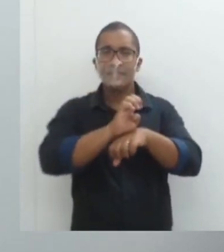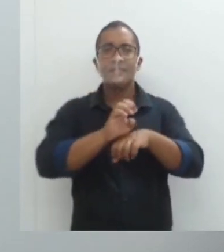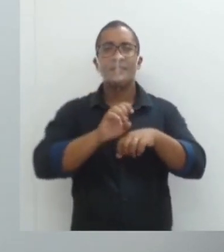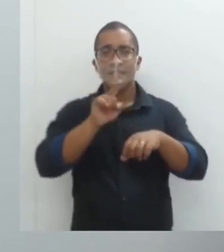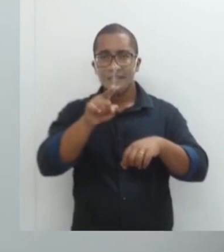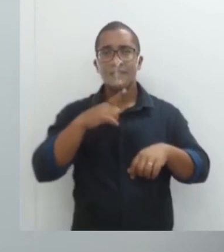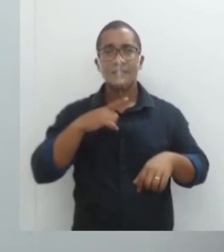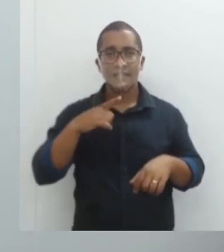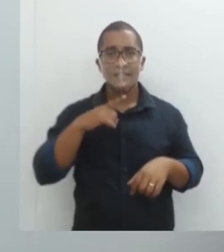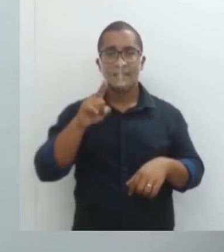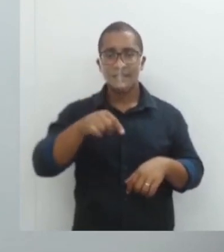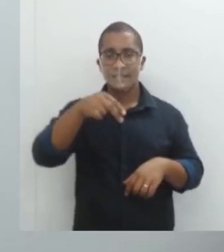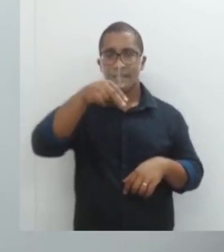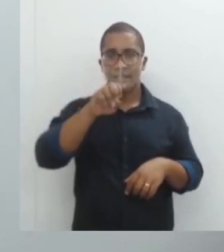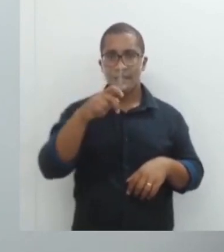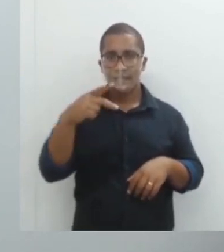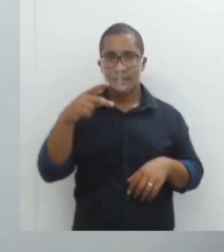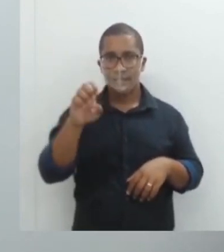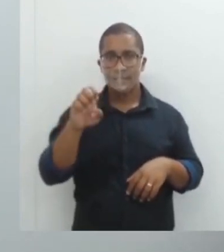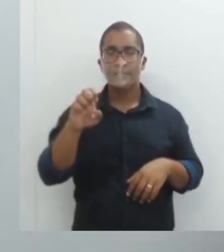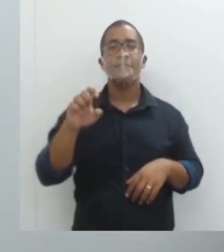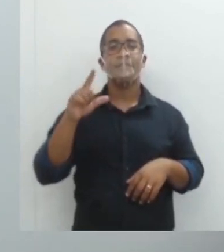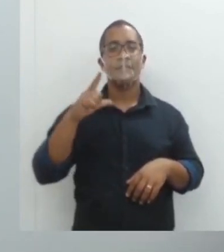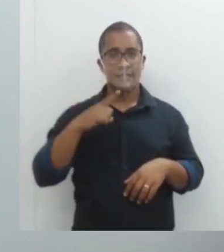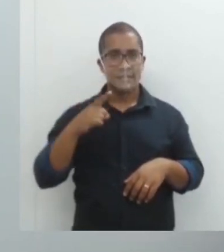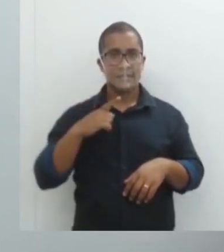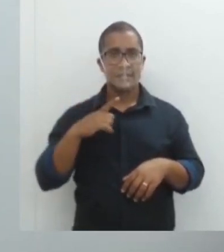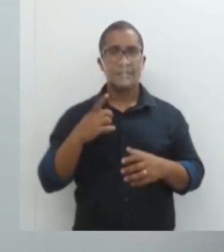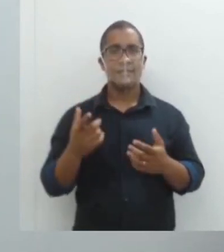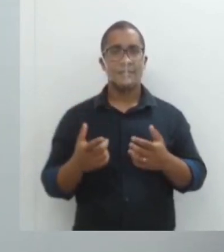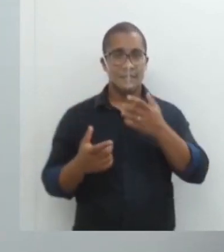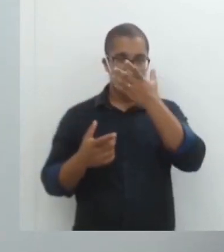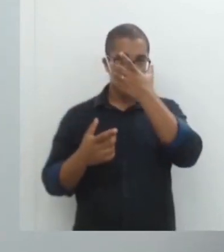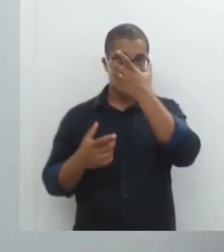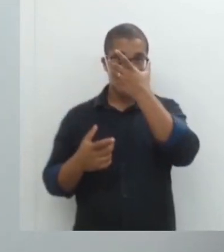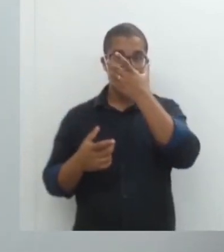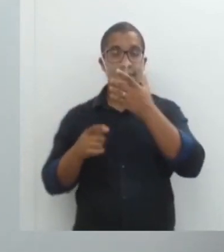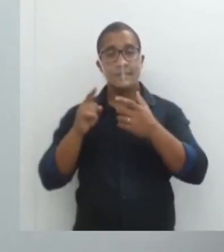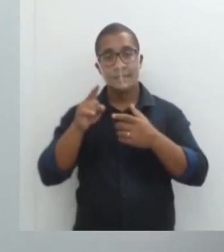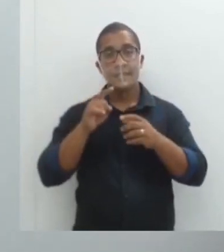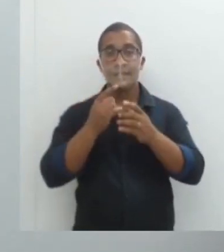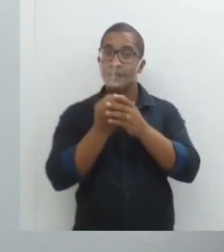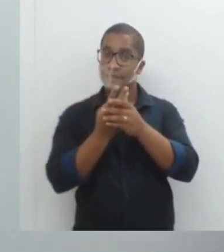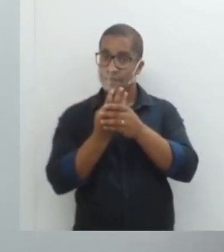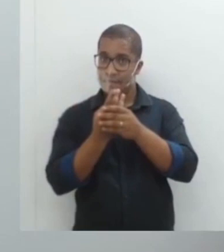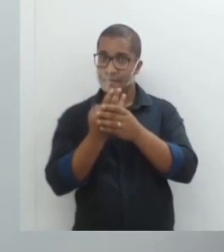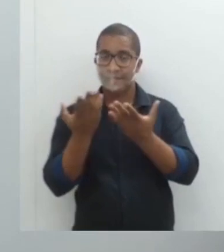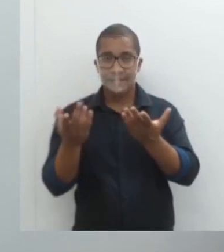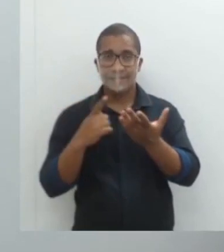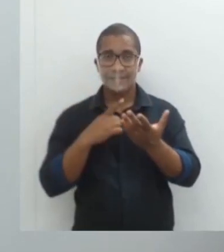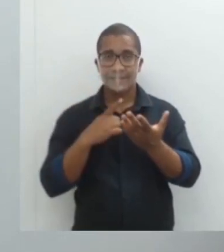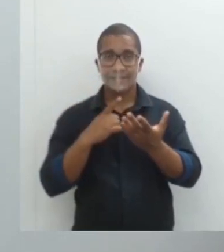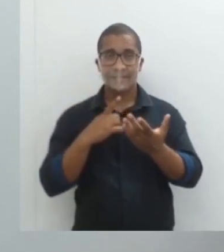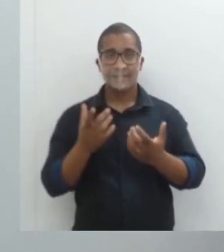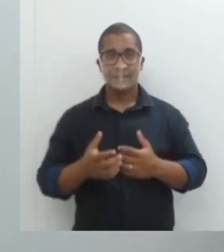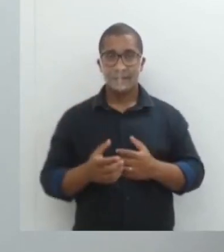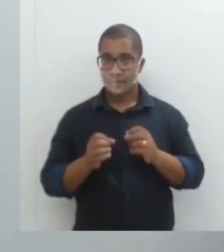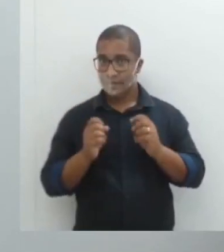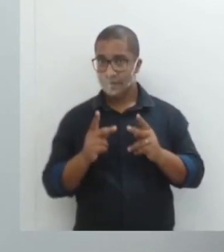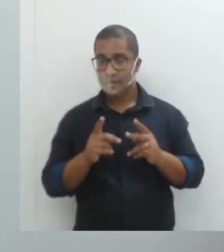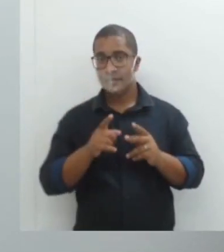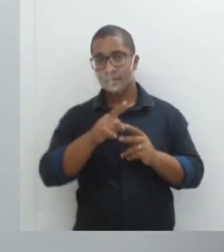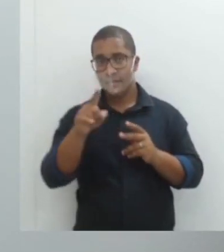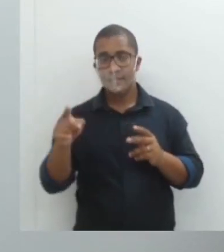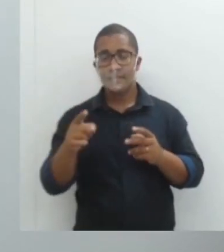do NEP, do Núcleo de Estudos e Pesquisa sobre Etnicidade da Universidade Federal de Pernambuco. Então,